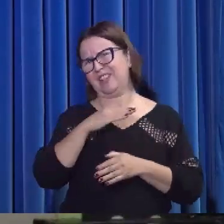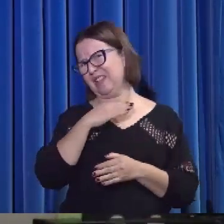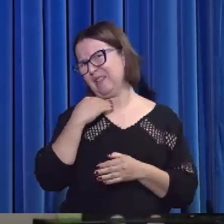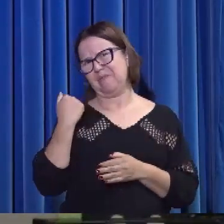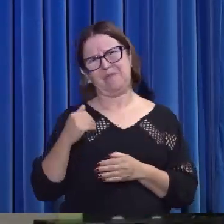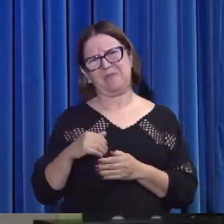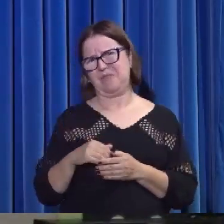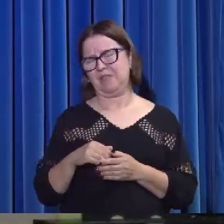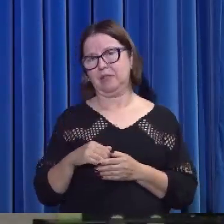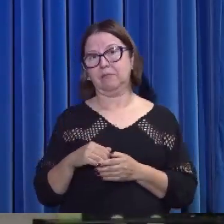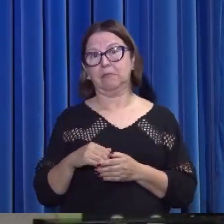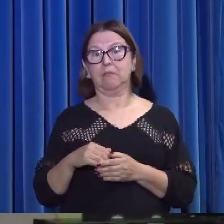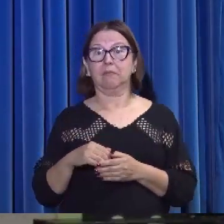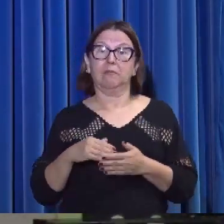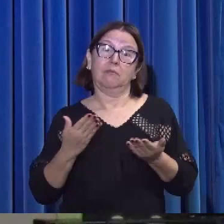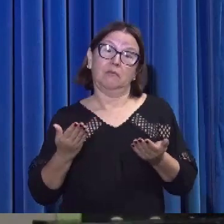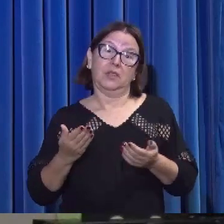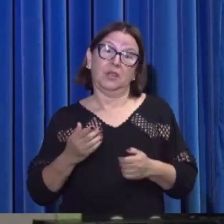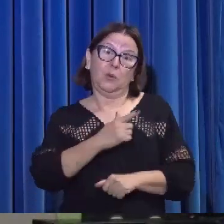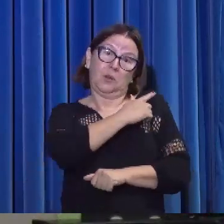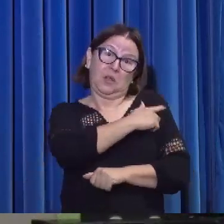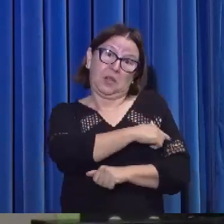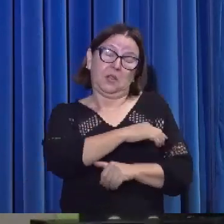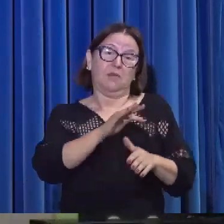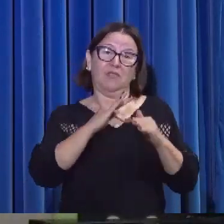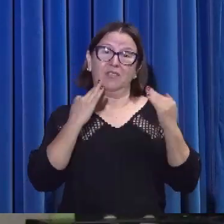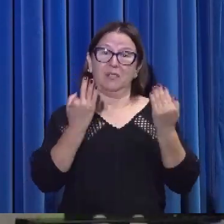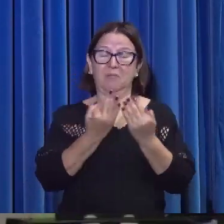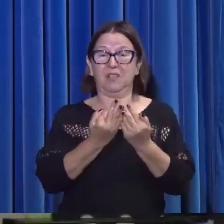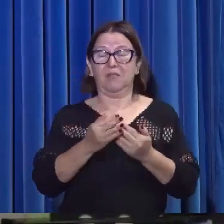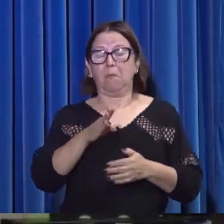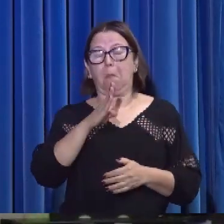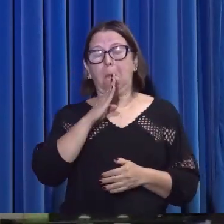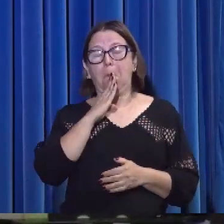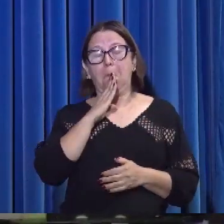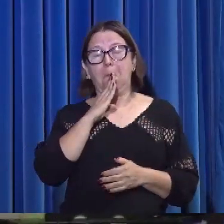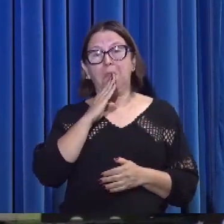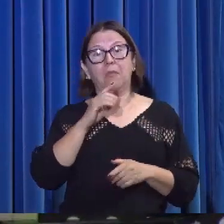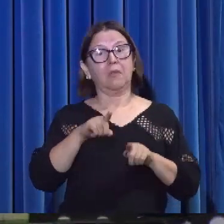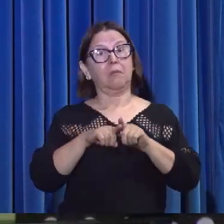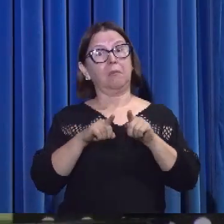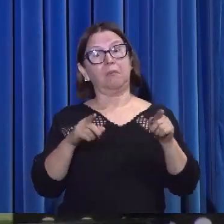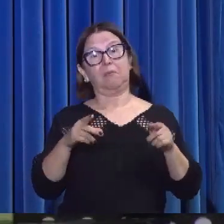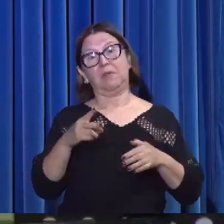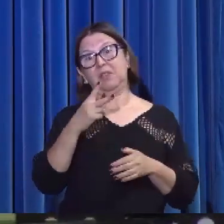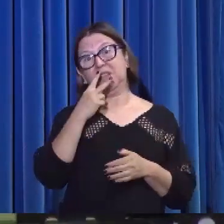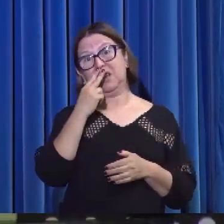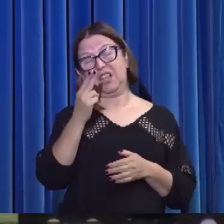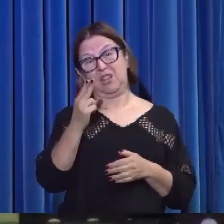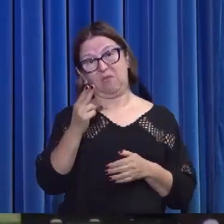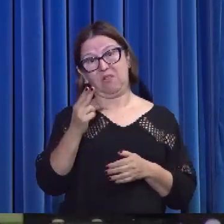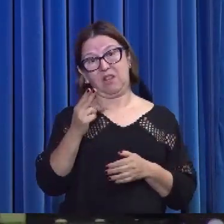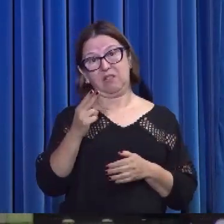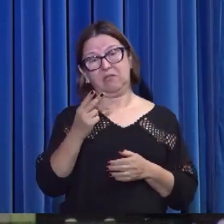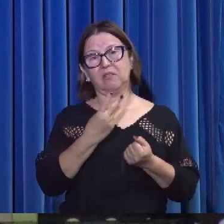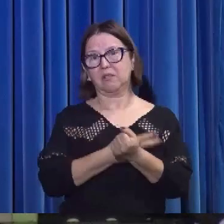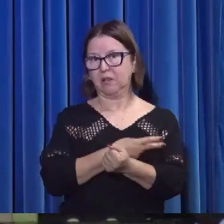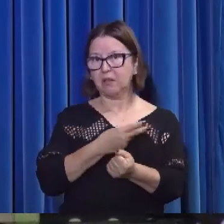Em respeito à família eu não falo. Mas eu acho isso um sacrilégio.